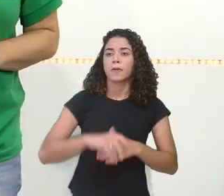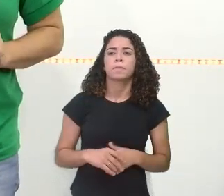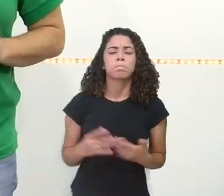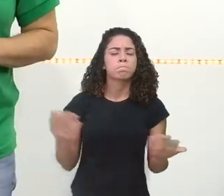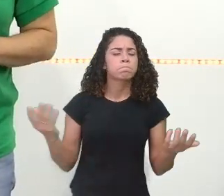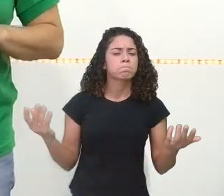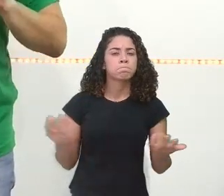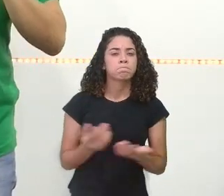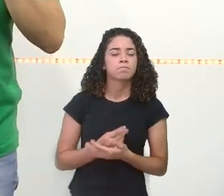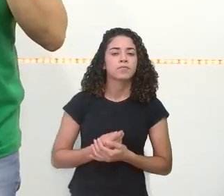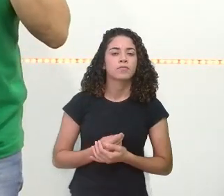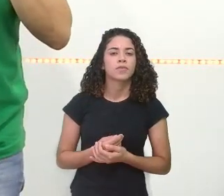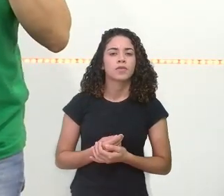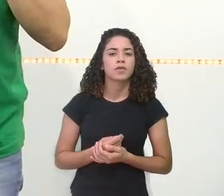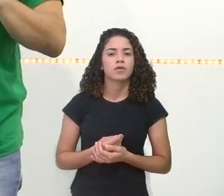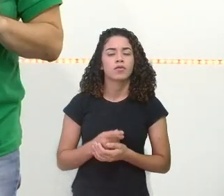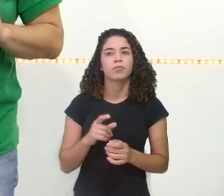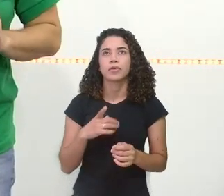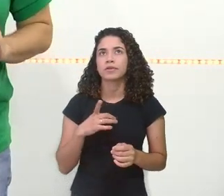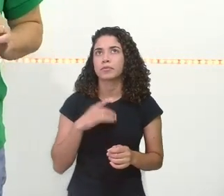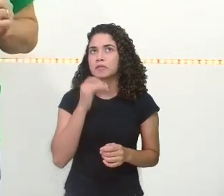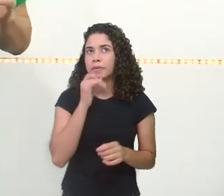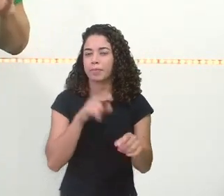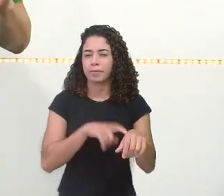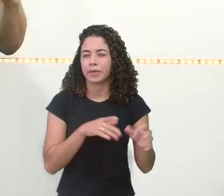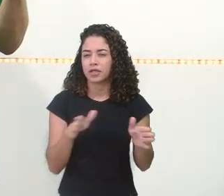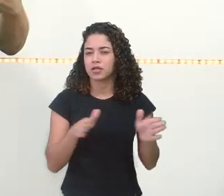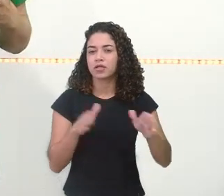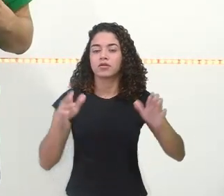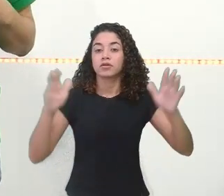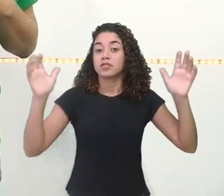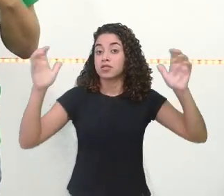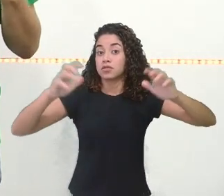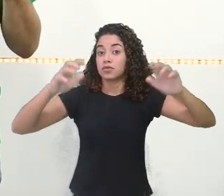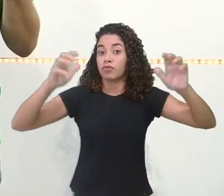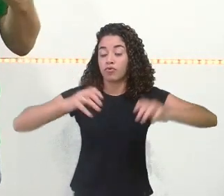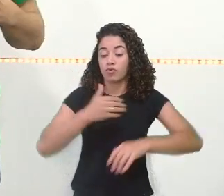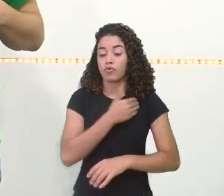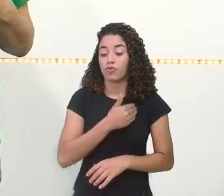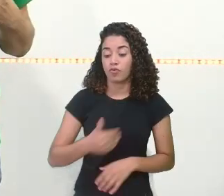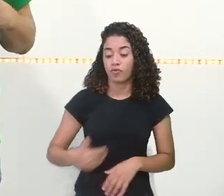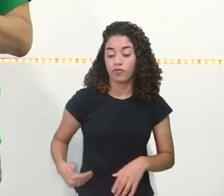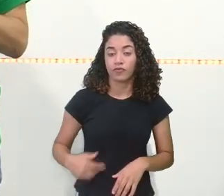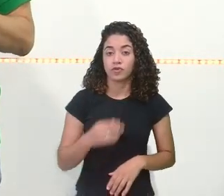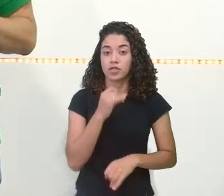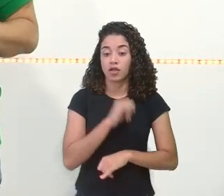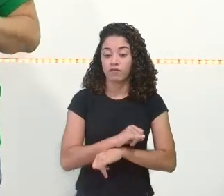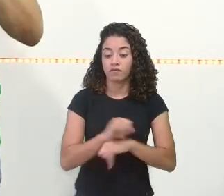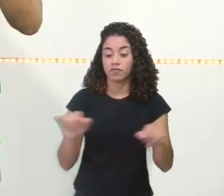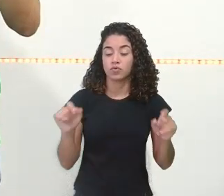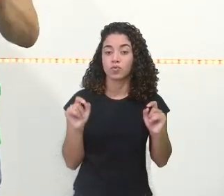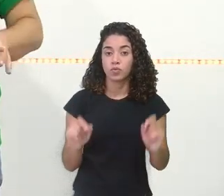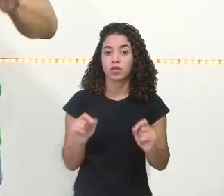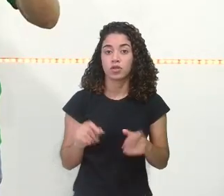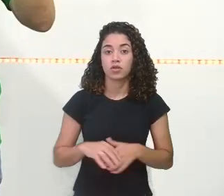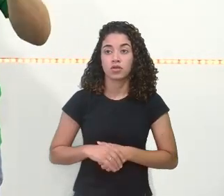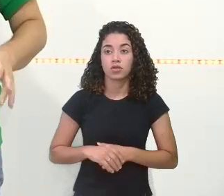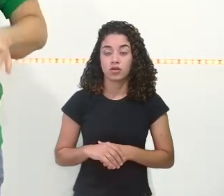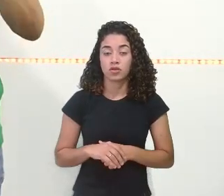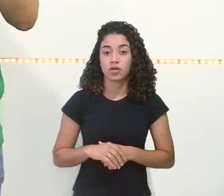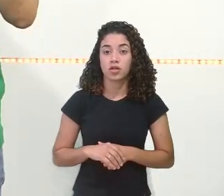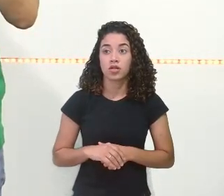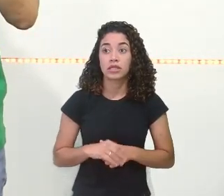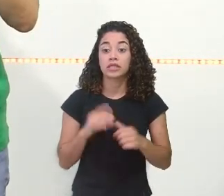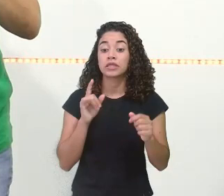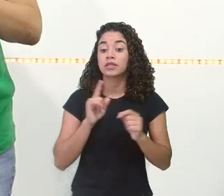muitas vezes, quando está nesse período de chuvas, o governo sempre fala, né, os governos eles estão sempre falando, olha, não